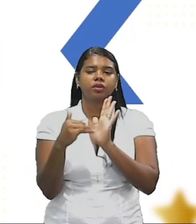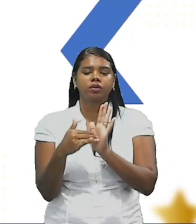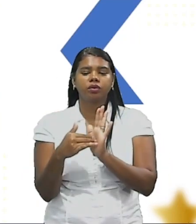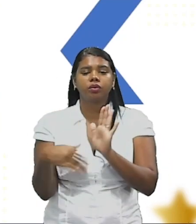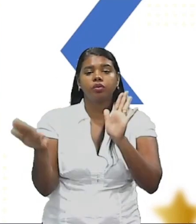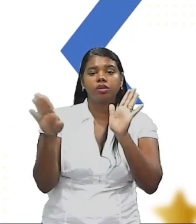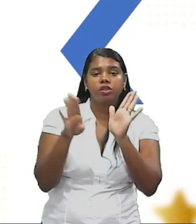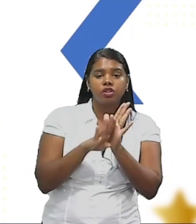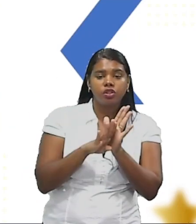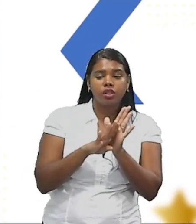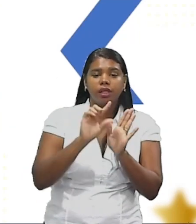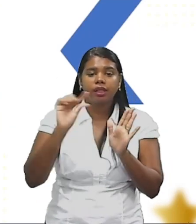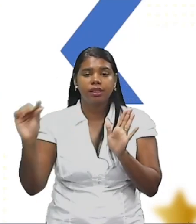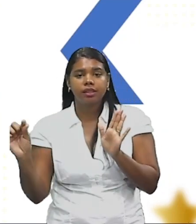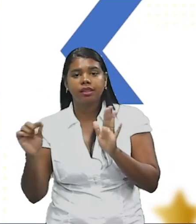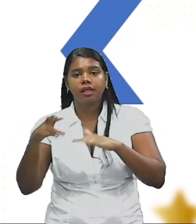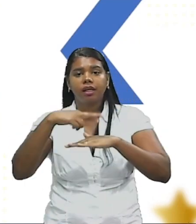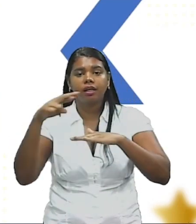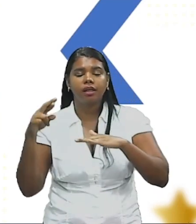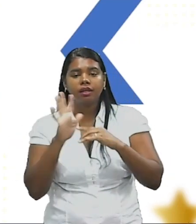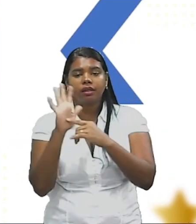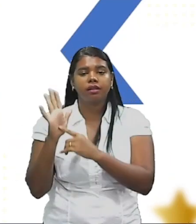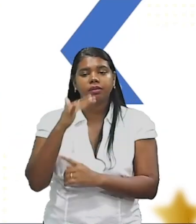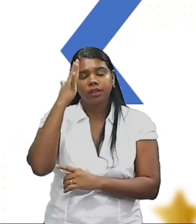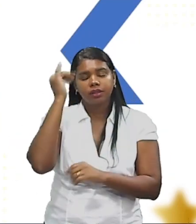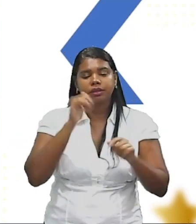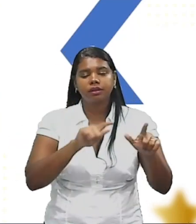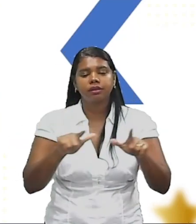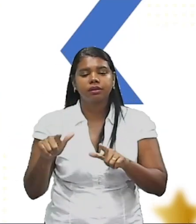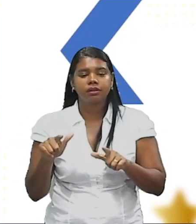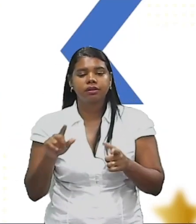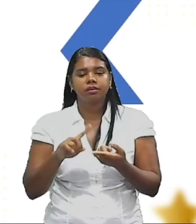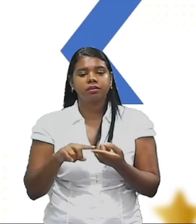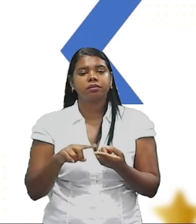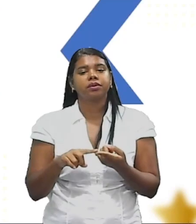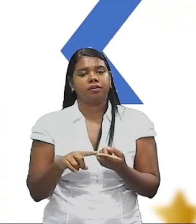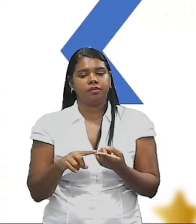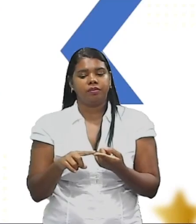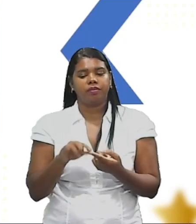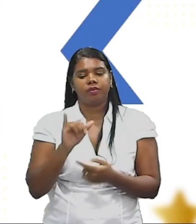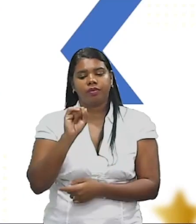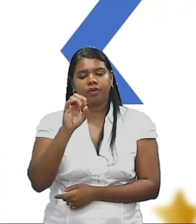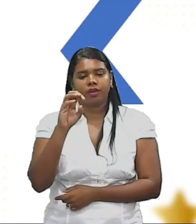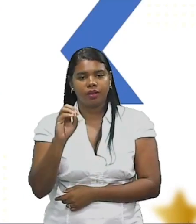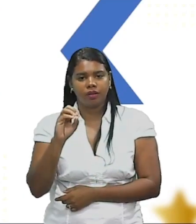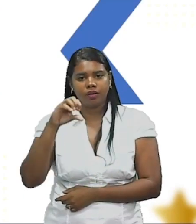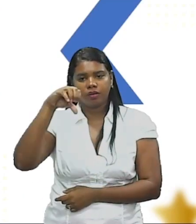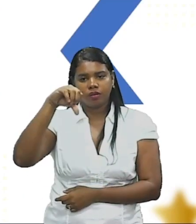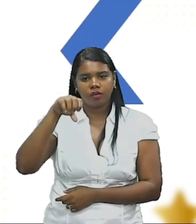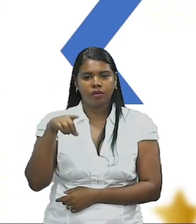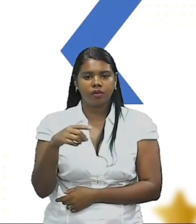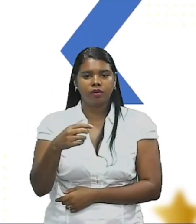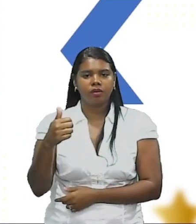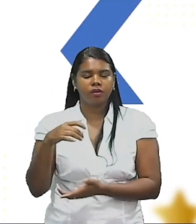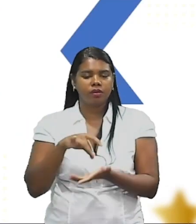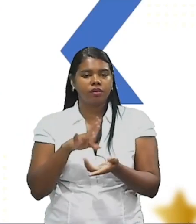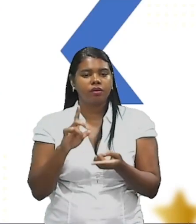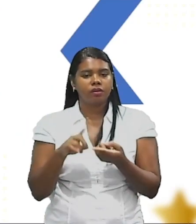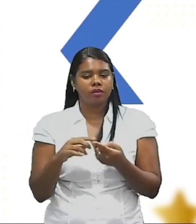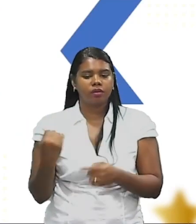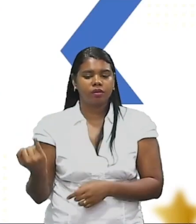sai, rastreabilidade, né? Então, na ISO 9001, nós temos os princípios de qualidade, que